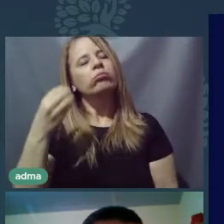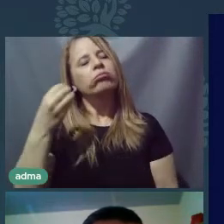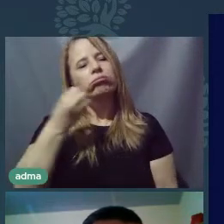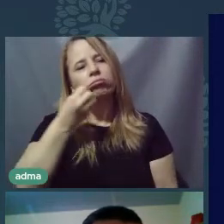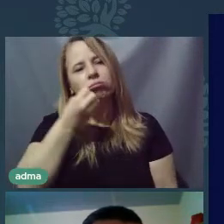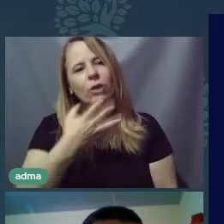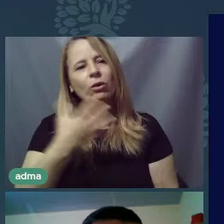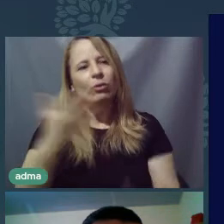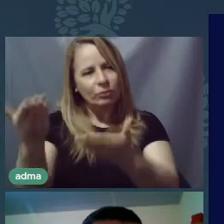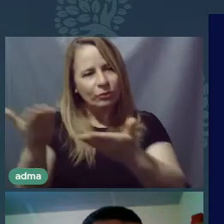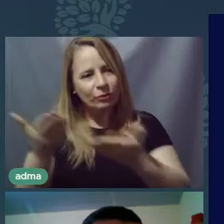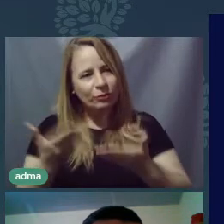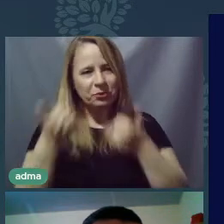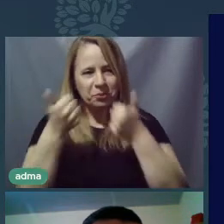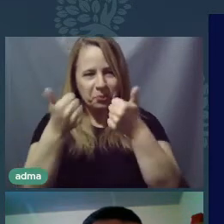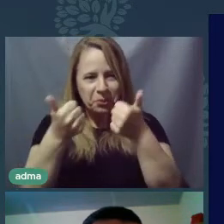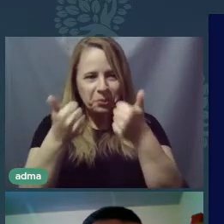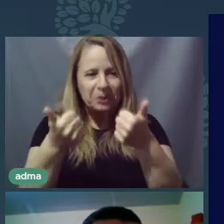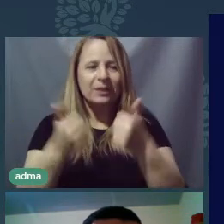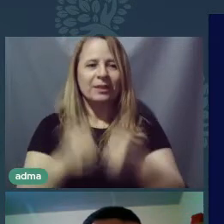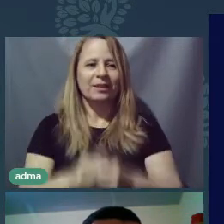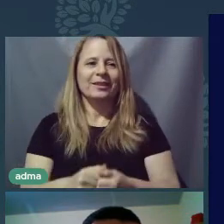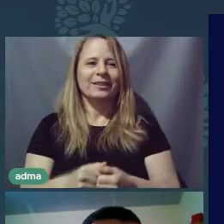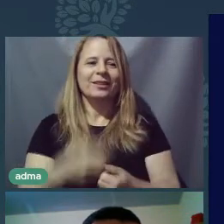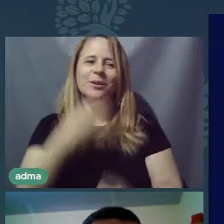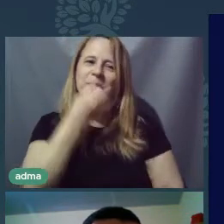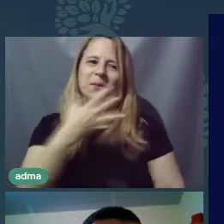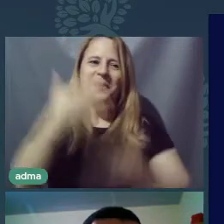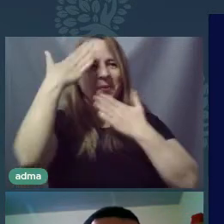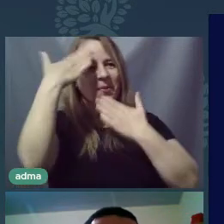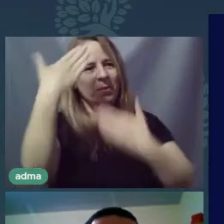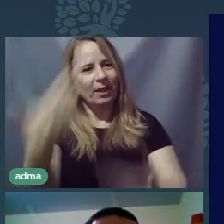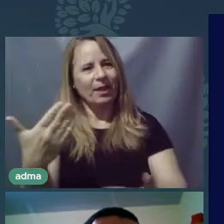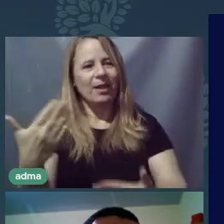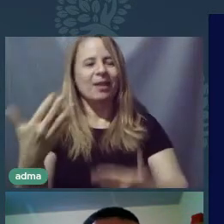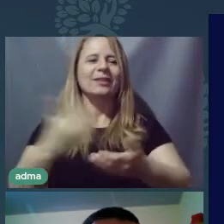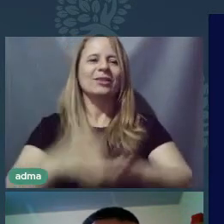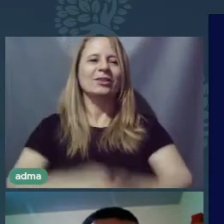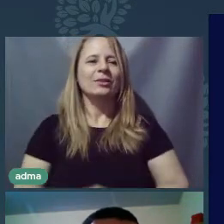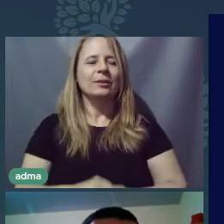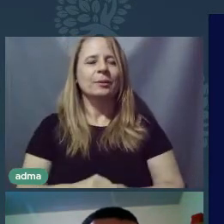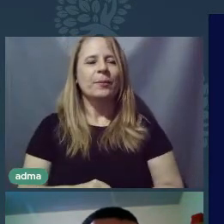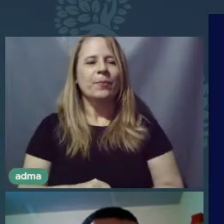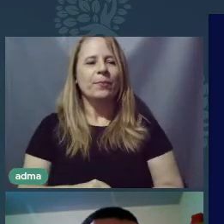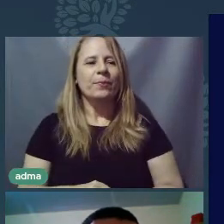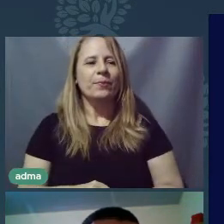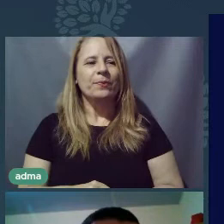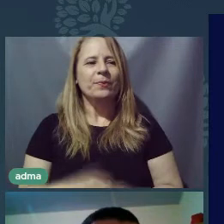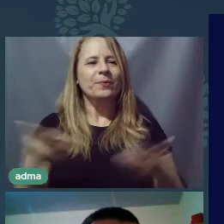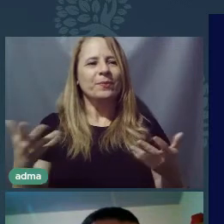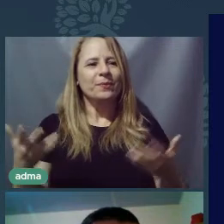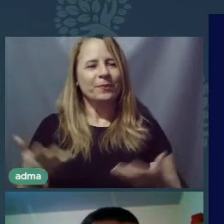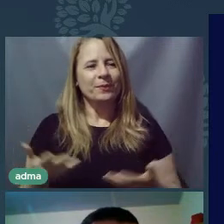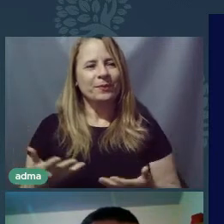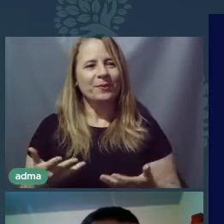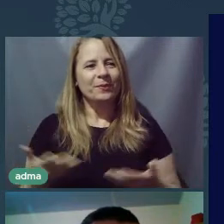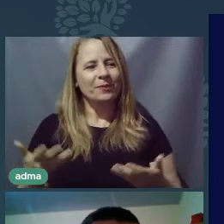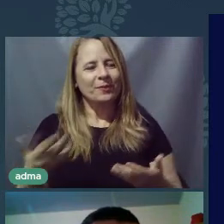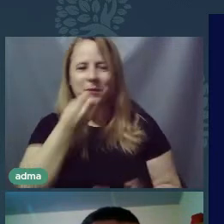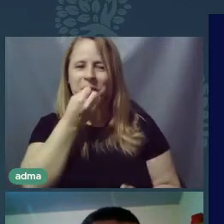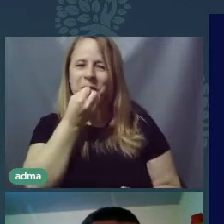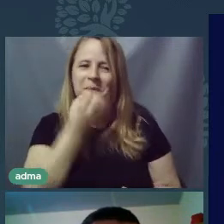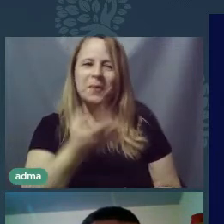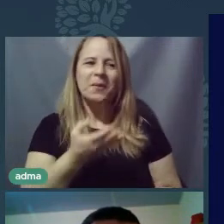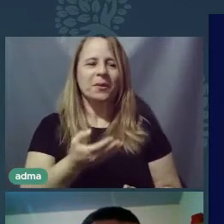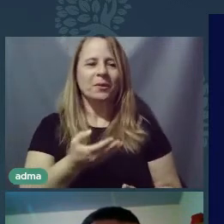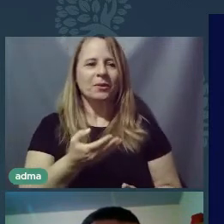está? Tudo bem, Vitor? Muito obrigado pela sua apresentação. É uma alegria conosco. Quero que você